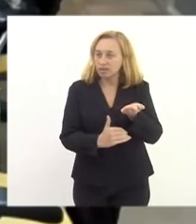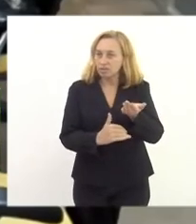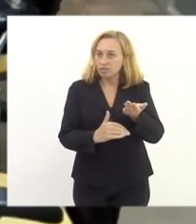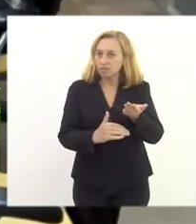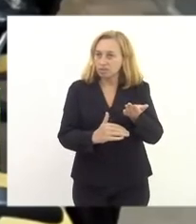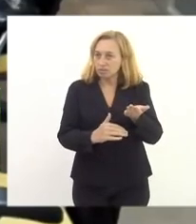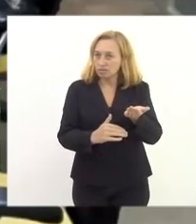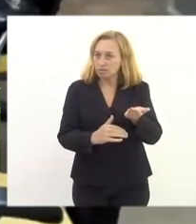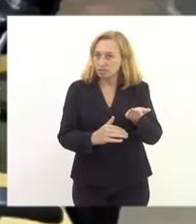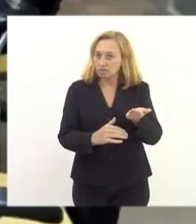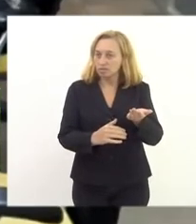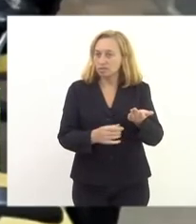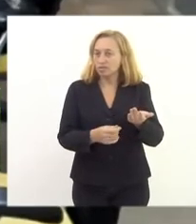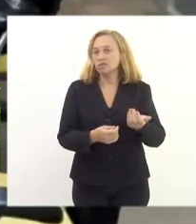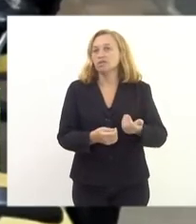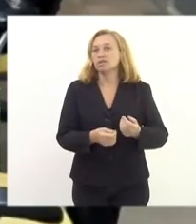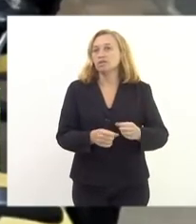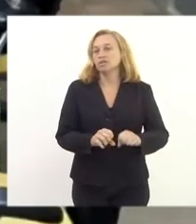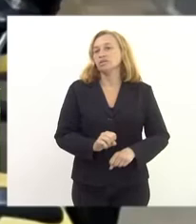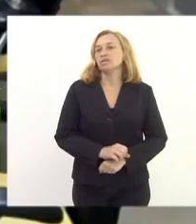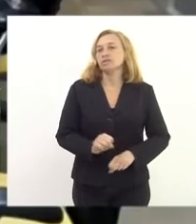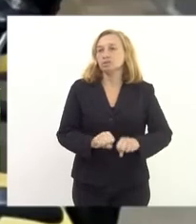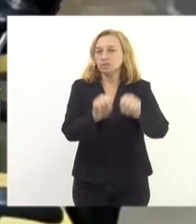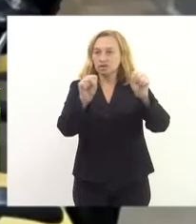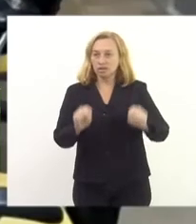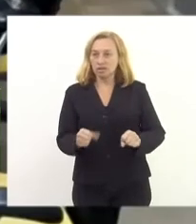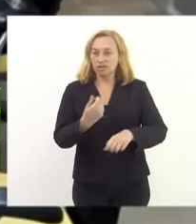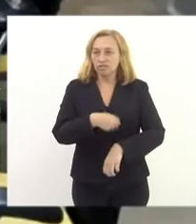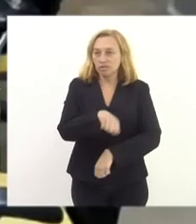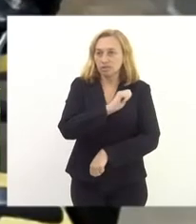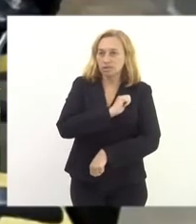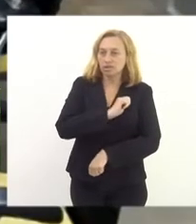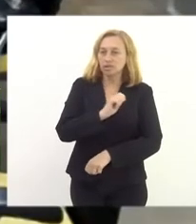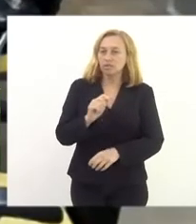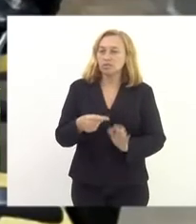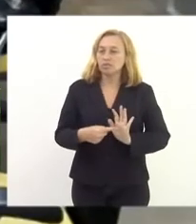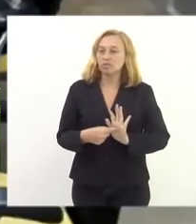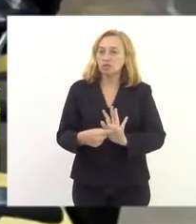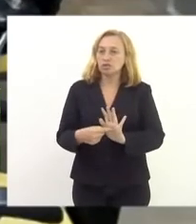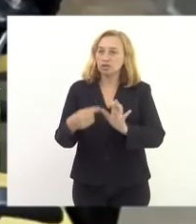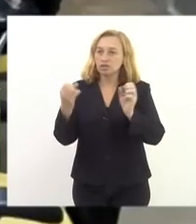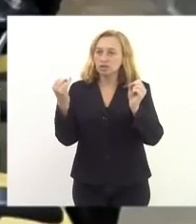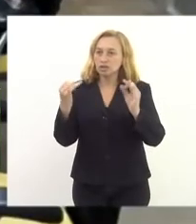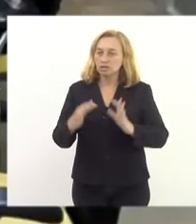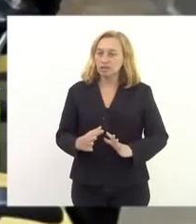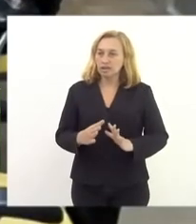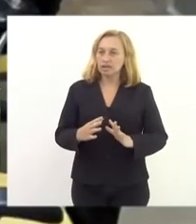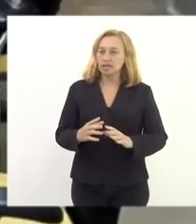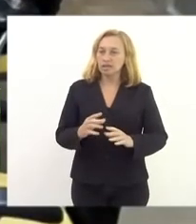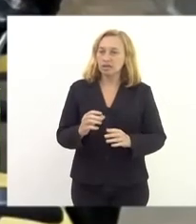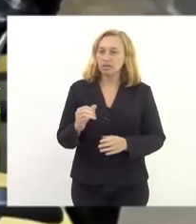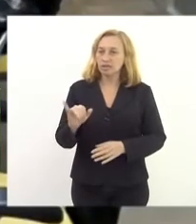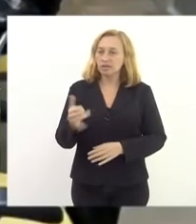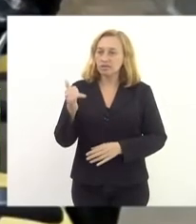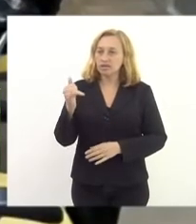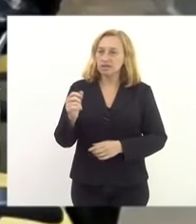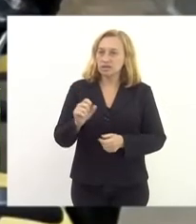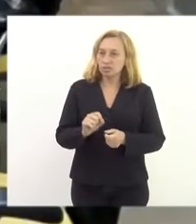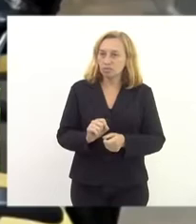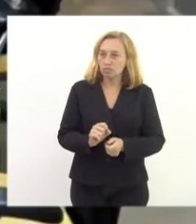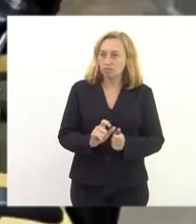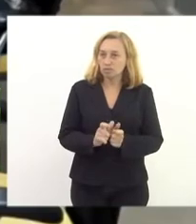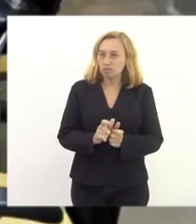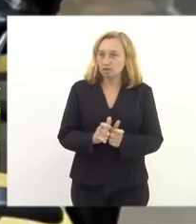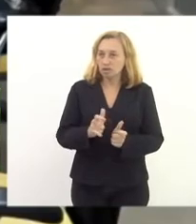isso está, na realidade, explicado pela alta da inflação, porque o volume permanece, mas com a